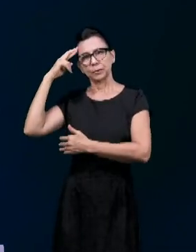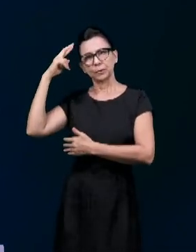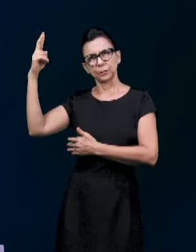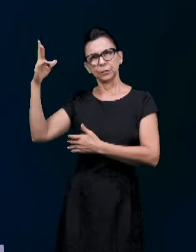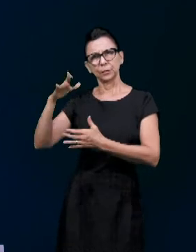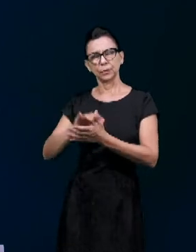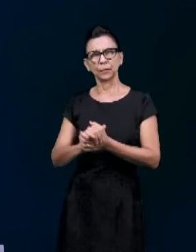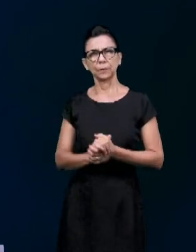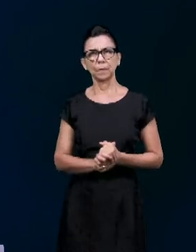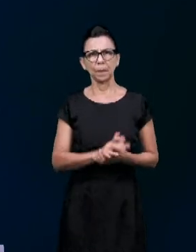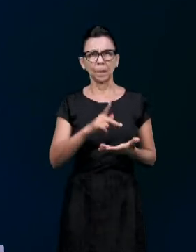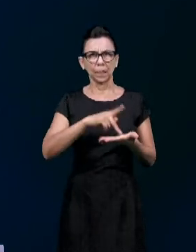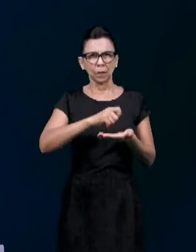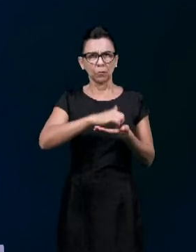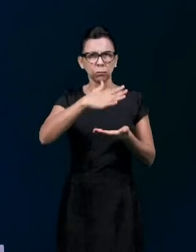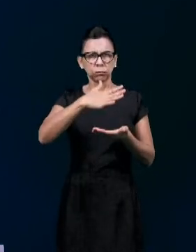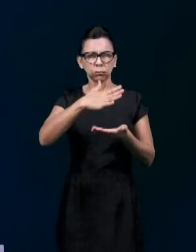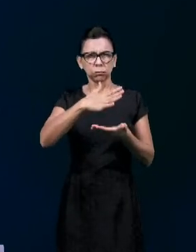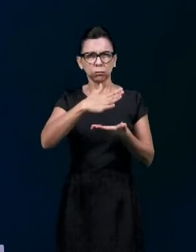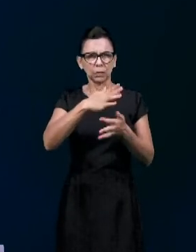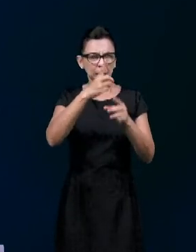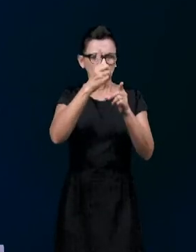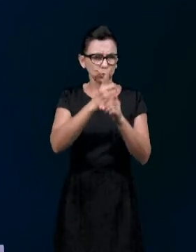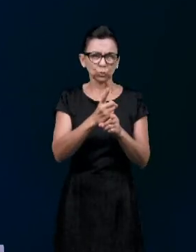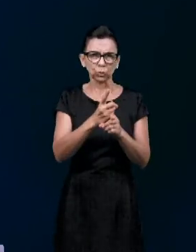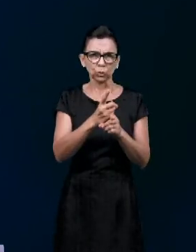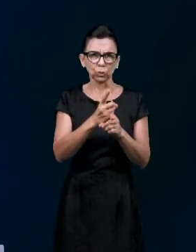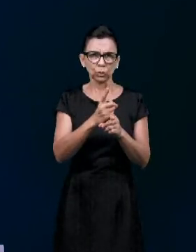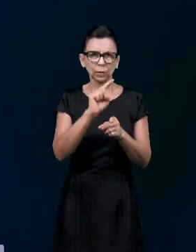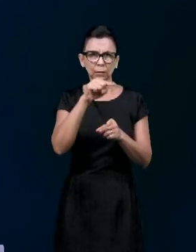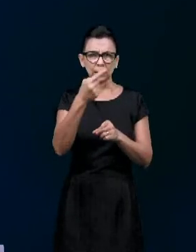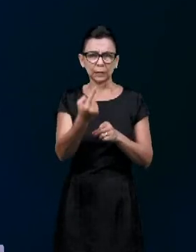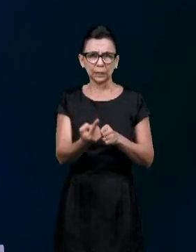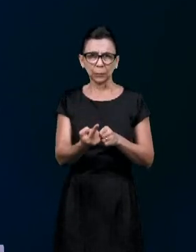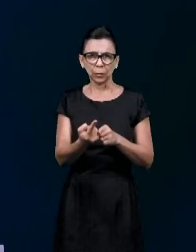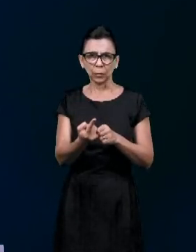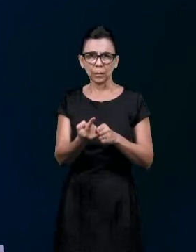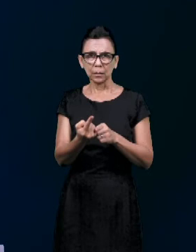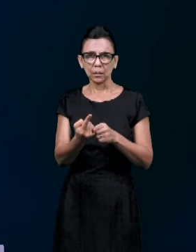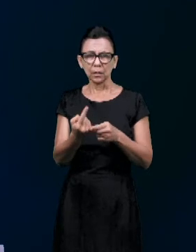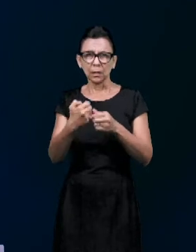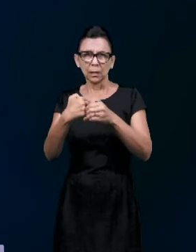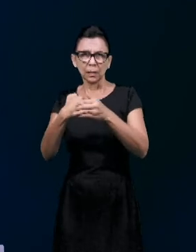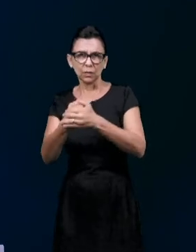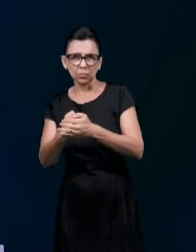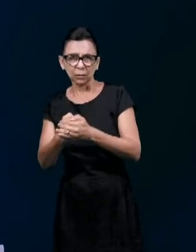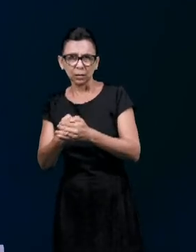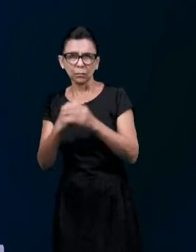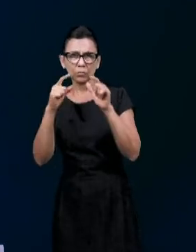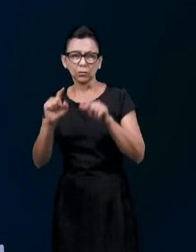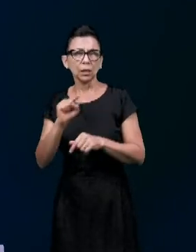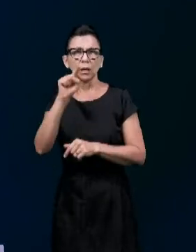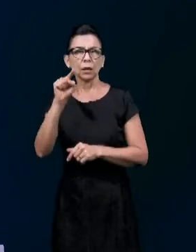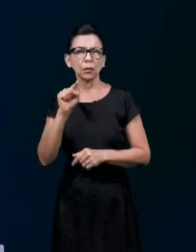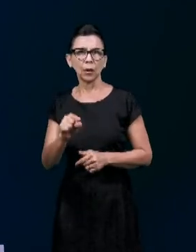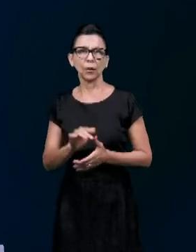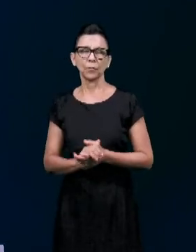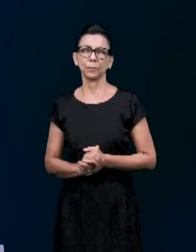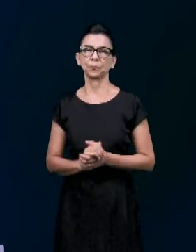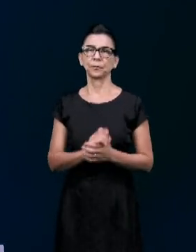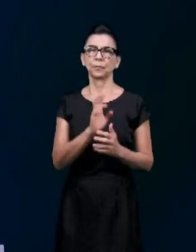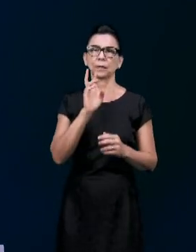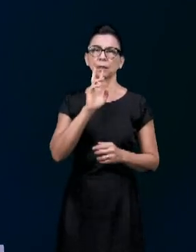Achou e escondeu. Em qual lugar? No nosso coração. No livro de Salmos, capítulo